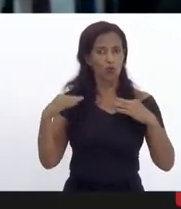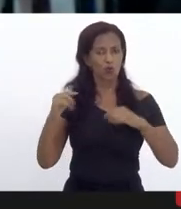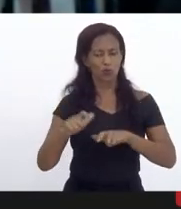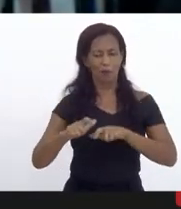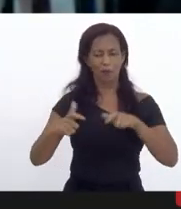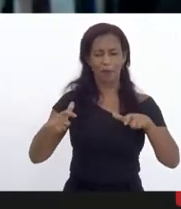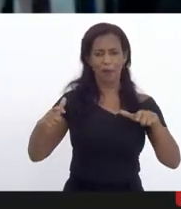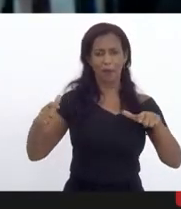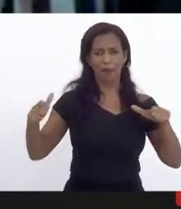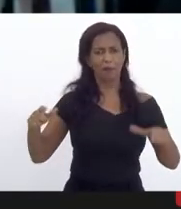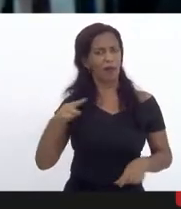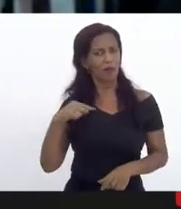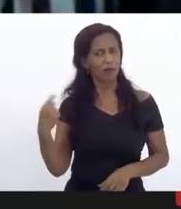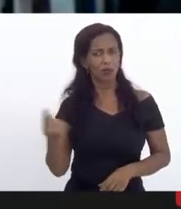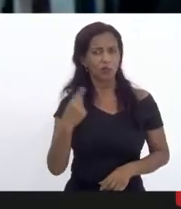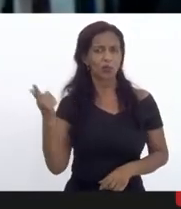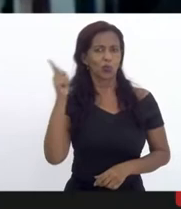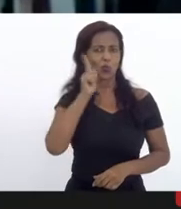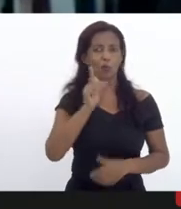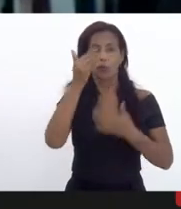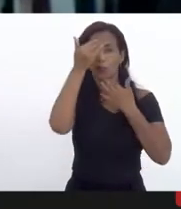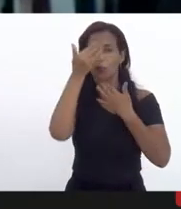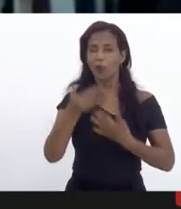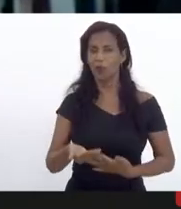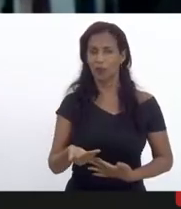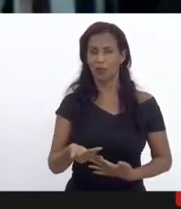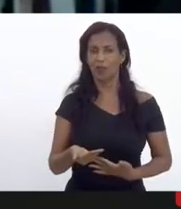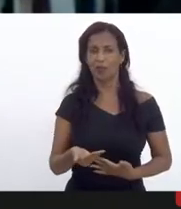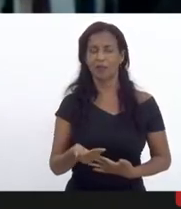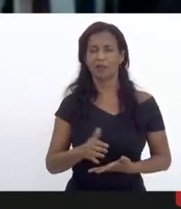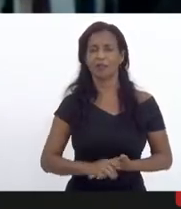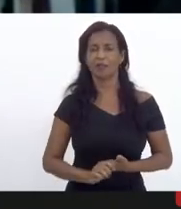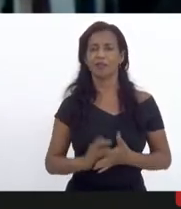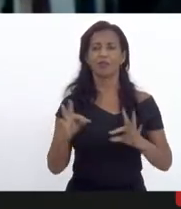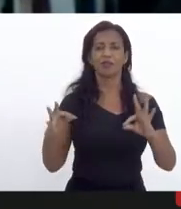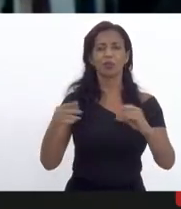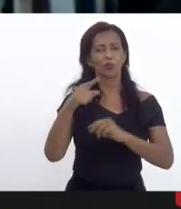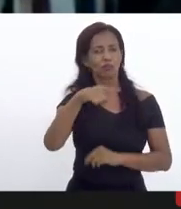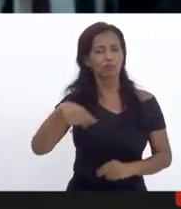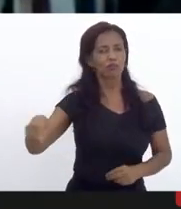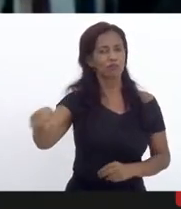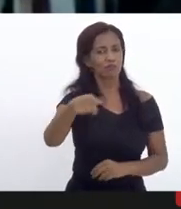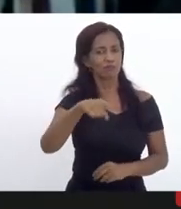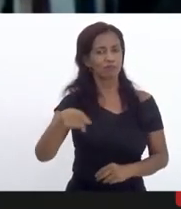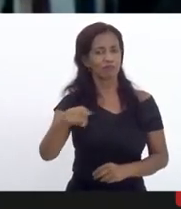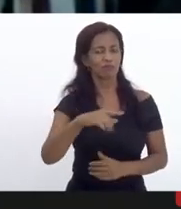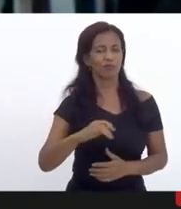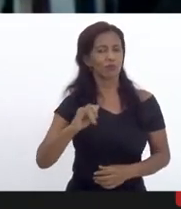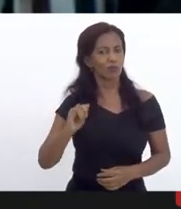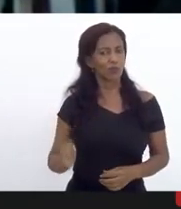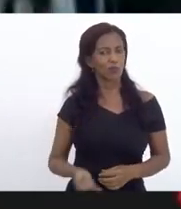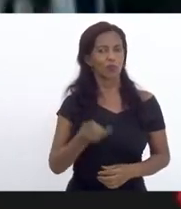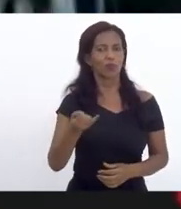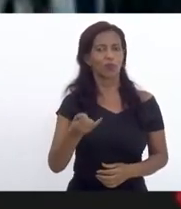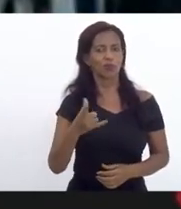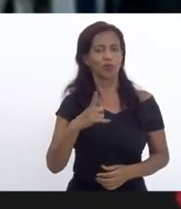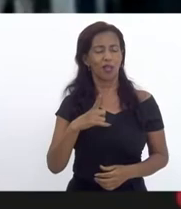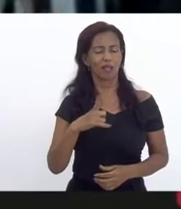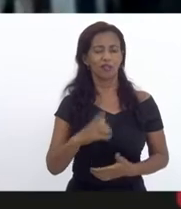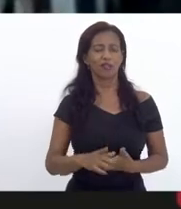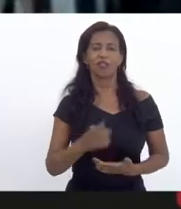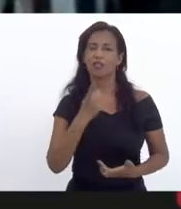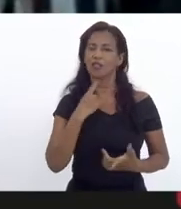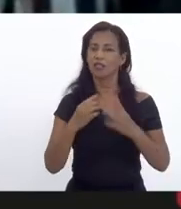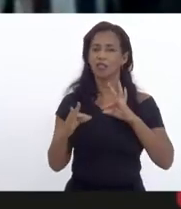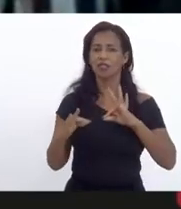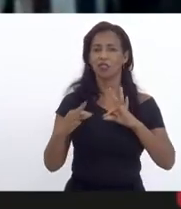próprios municípios se beneficiam. Muito obrigado a todos vocês por essa oportunidade. Desejo a todos